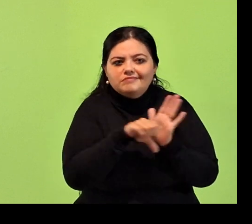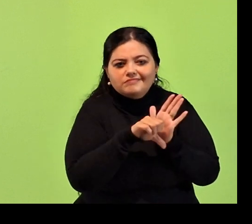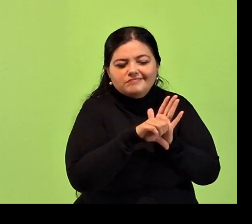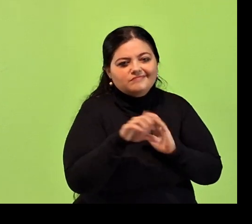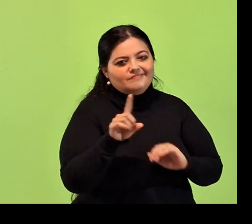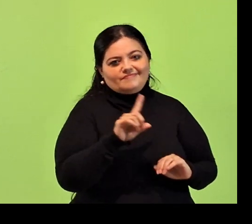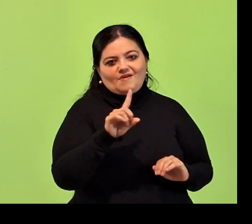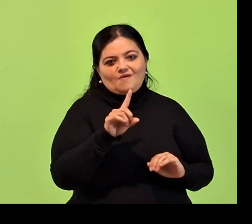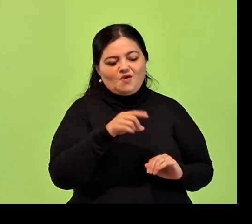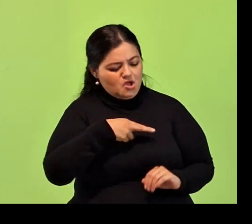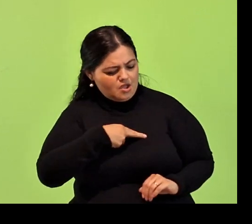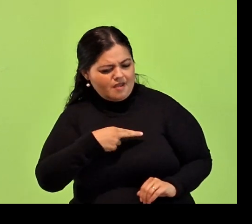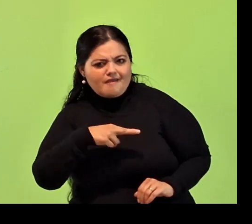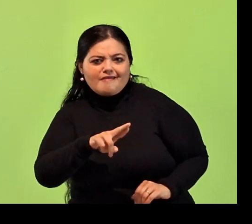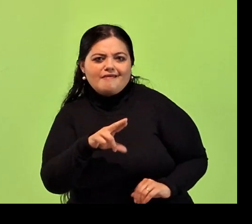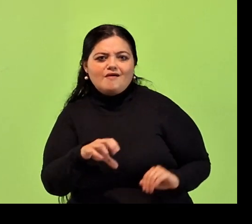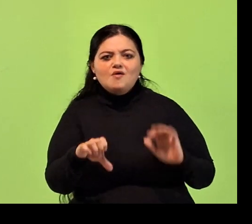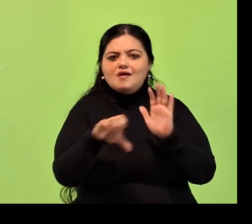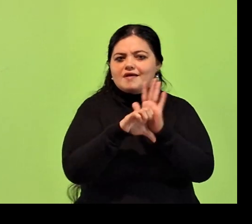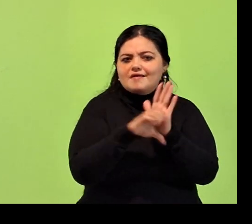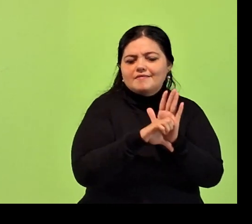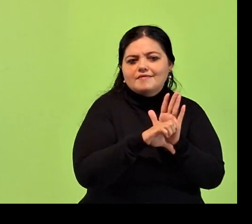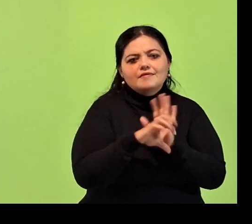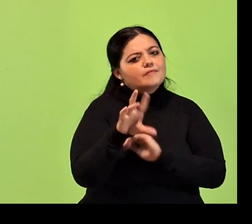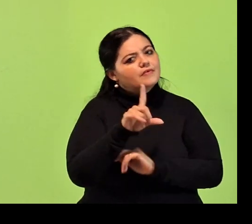Organizações religiosas não são criminalizadas.